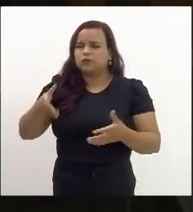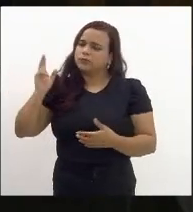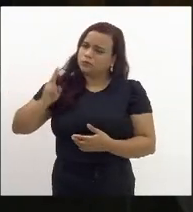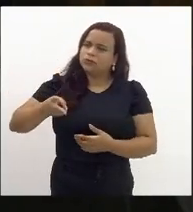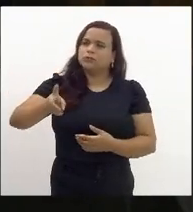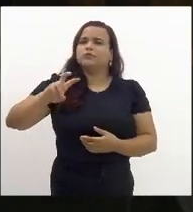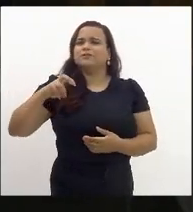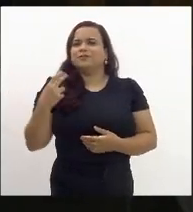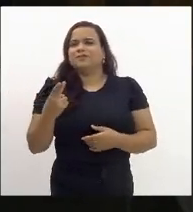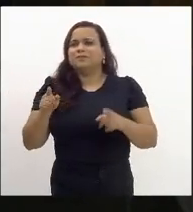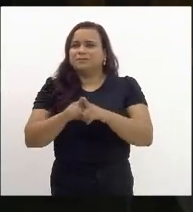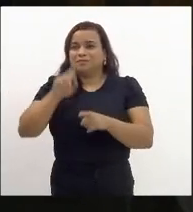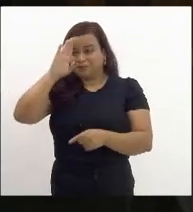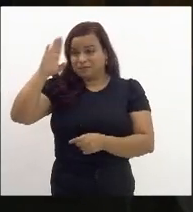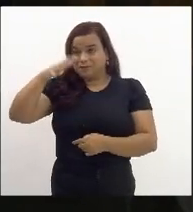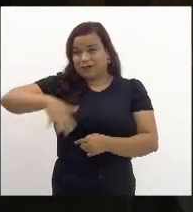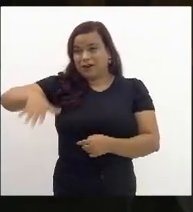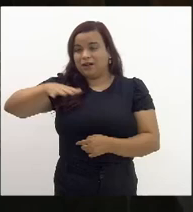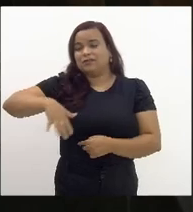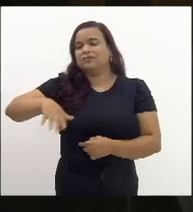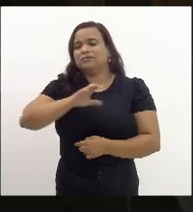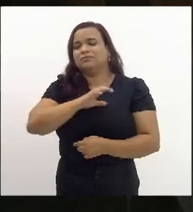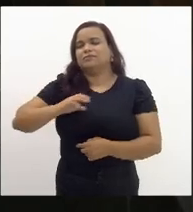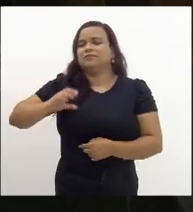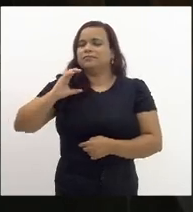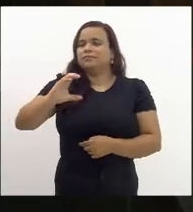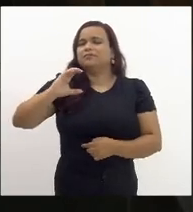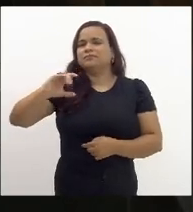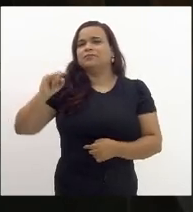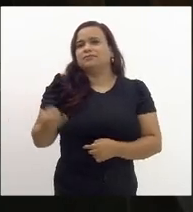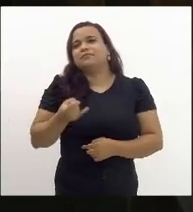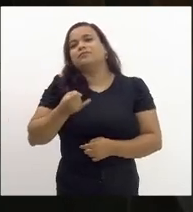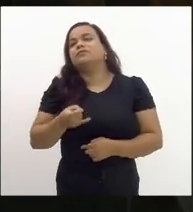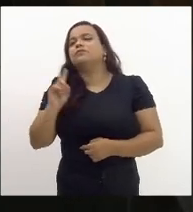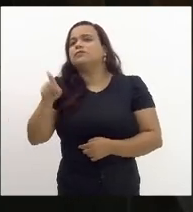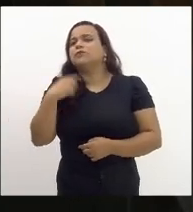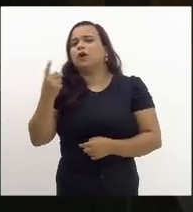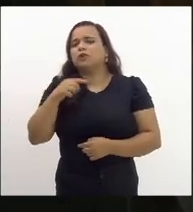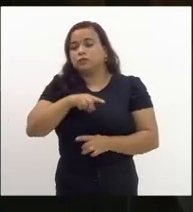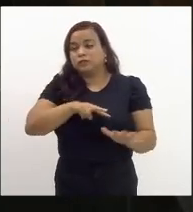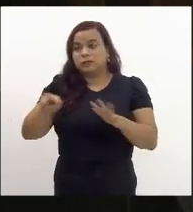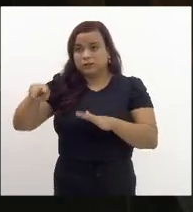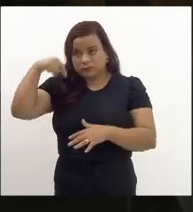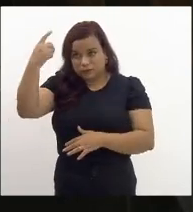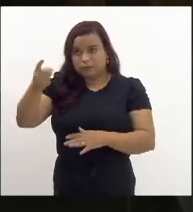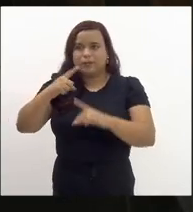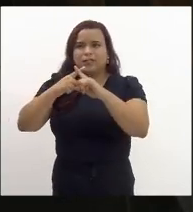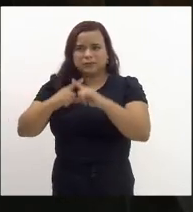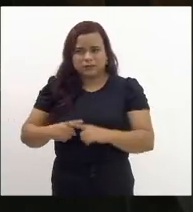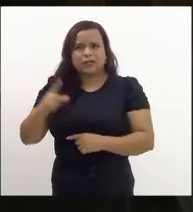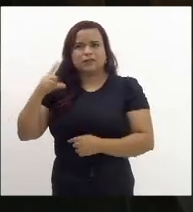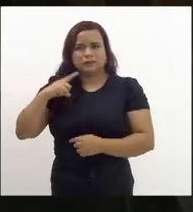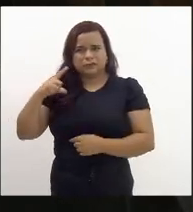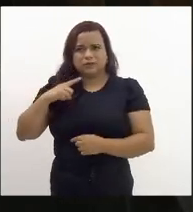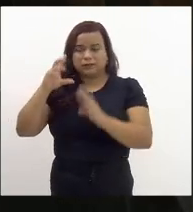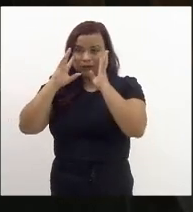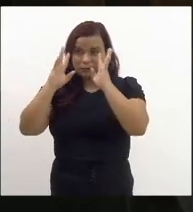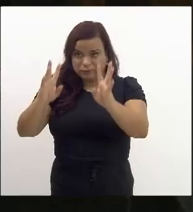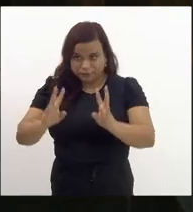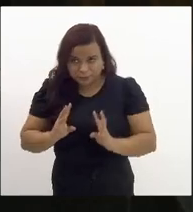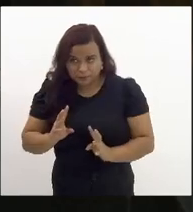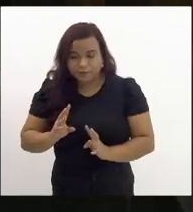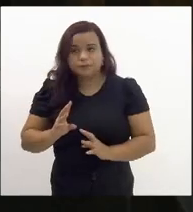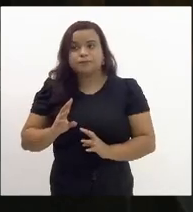sempre, principalmente no âmbito da CCJ, e que nós, na semana que vem, temos um desafio. Que você que nos assiste, preste muita